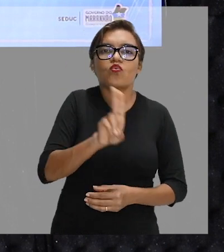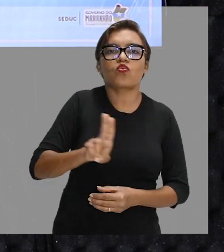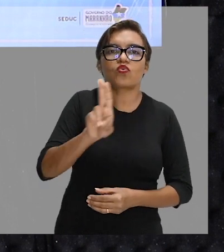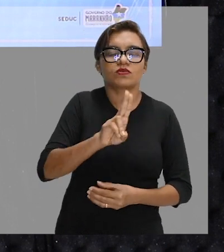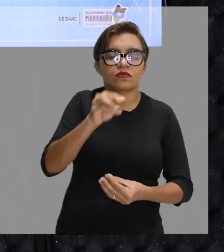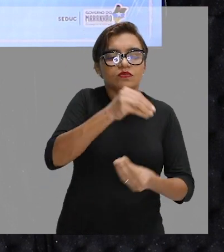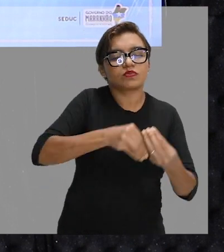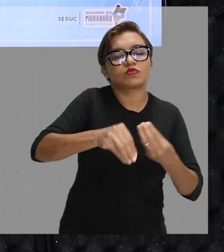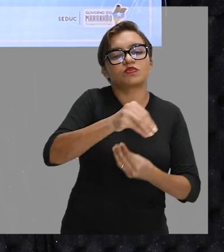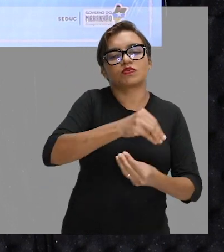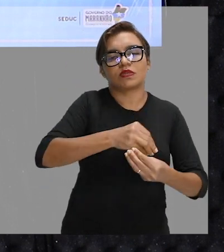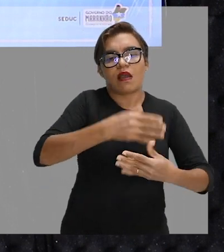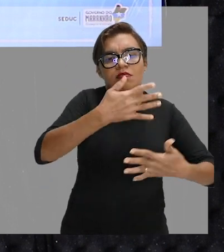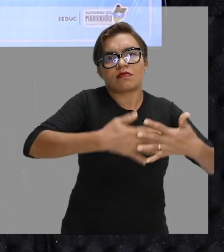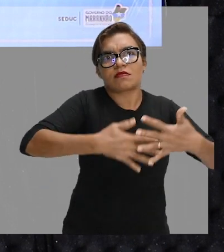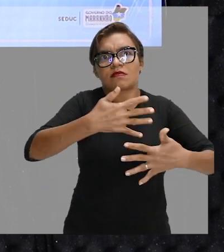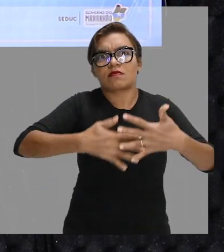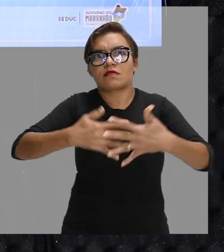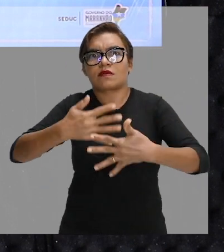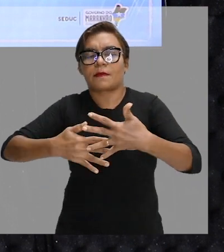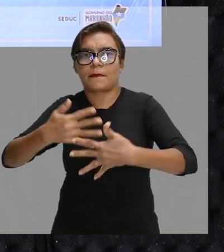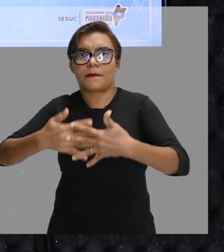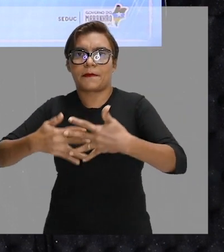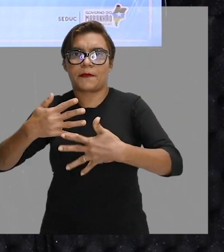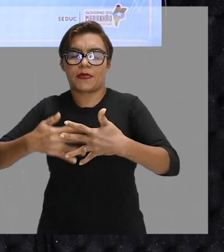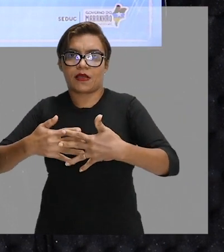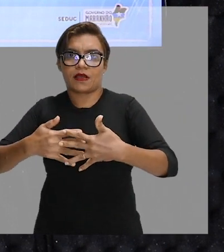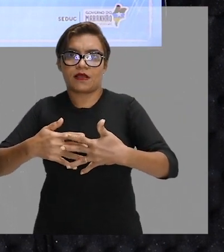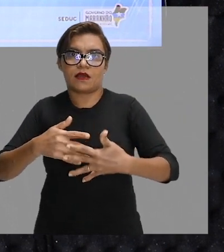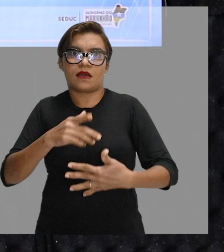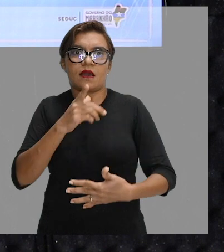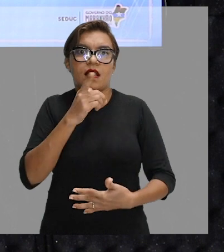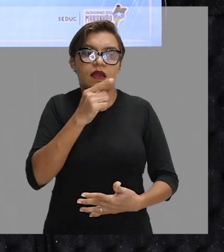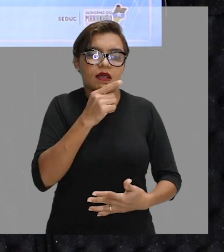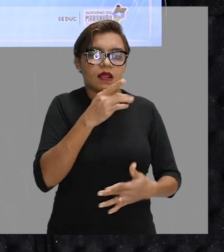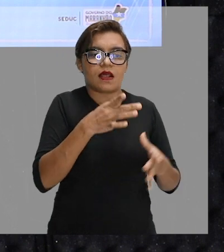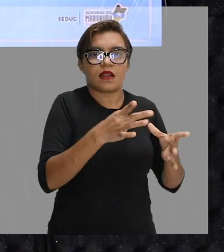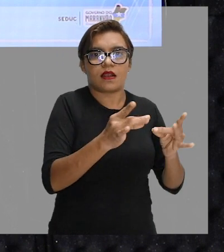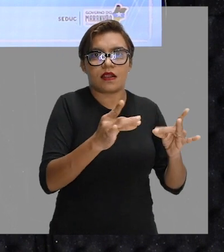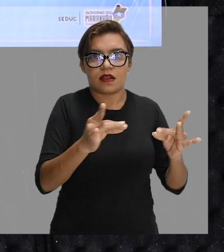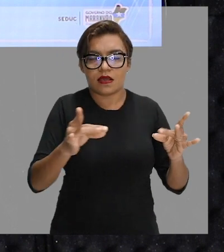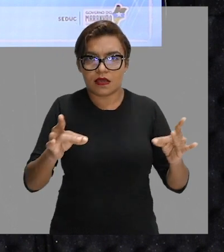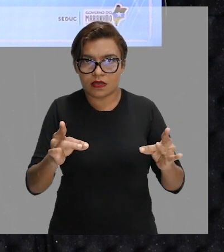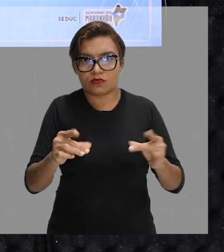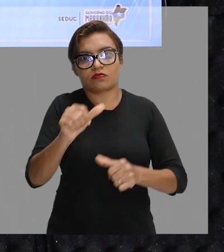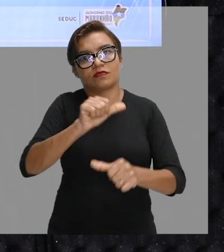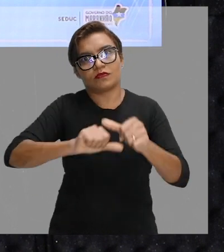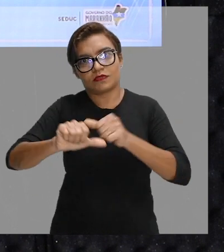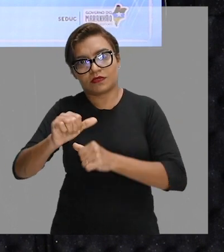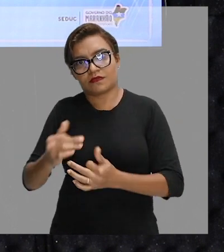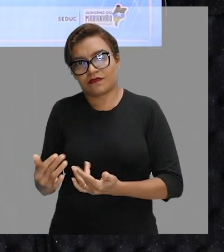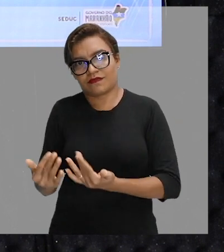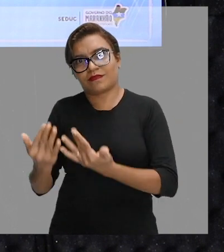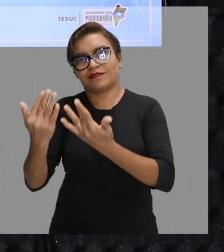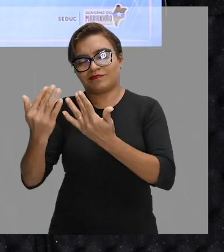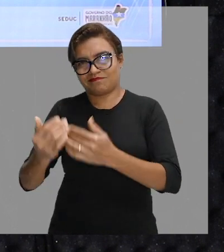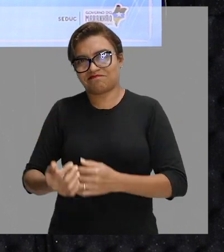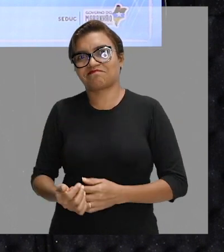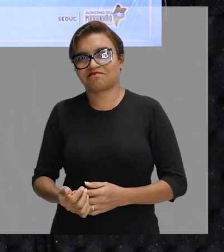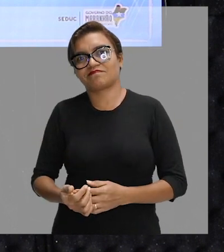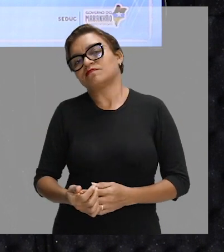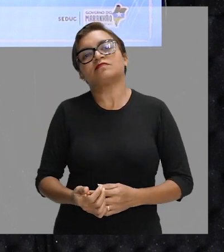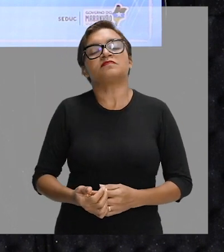vai atrapalhar a passagem do estado líquido para o estado de vapor, ou estado gasoso,